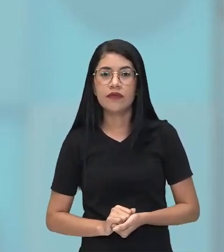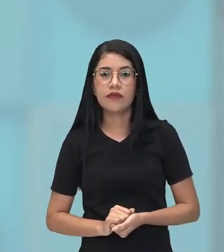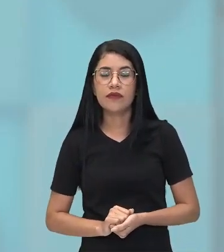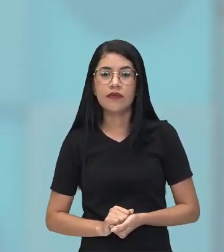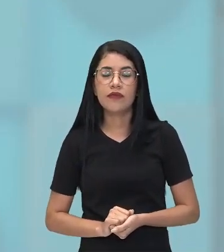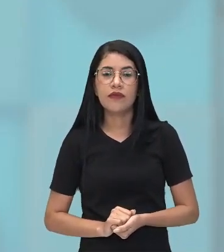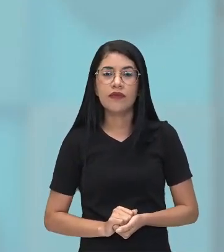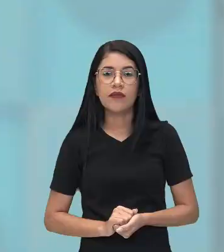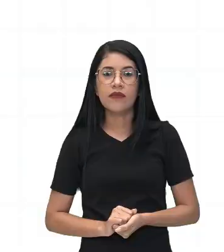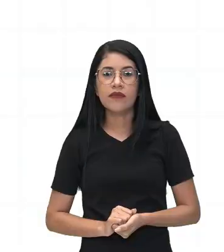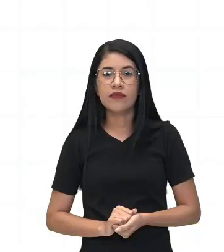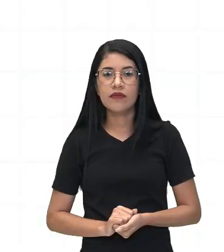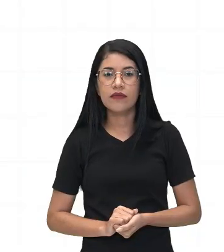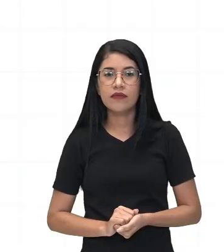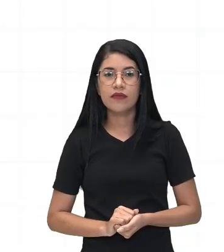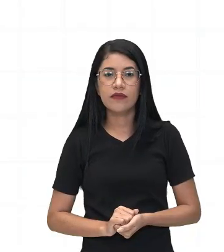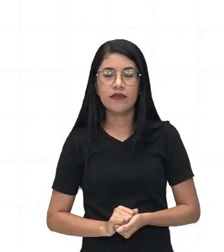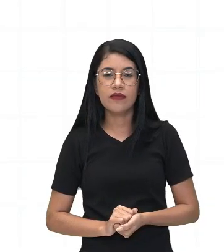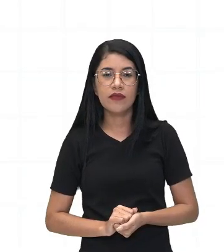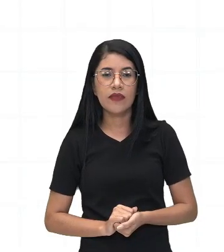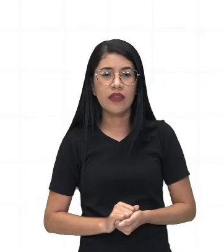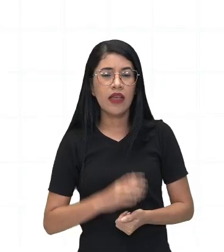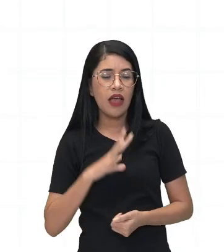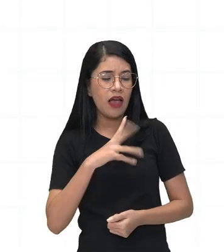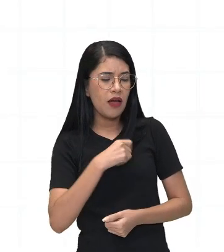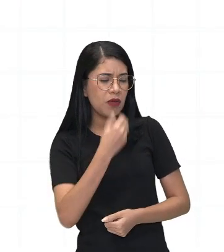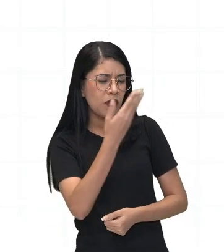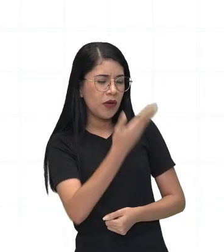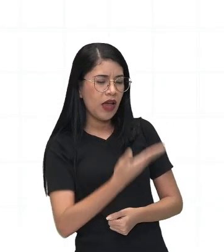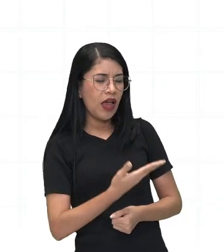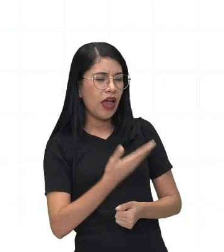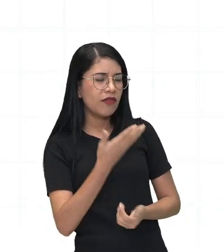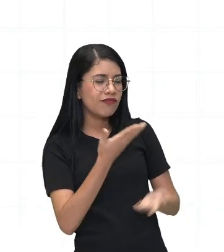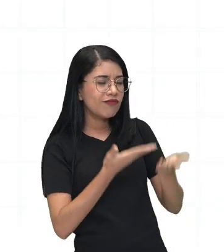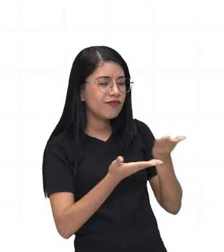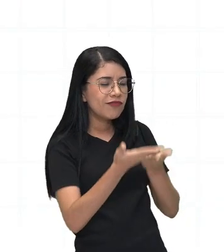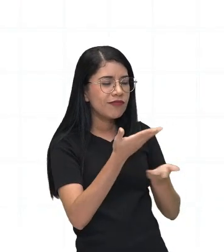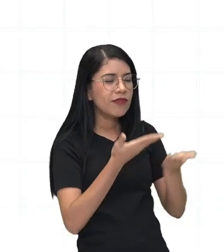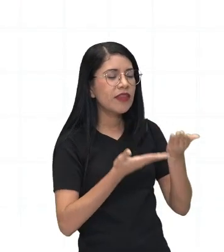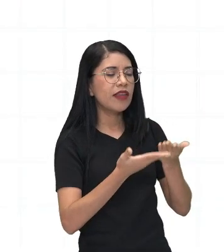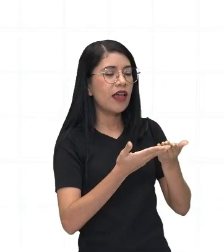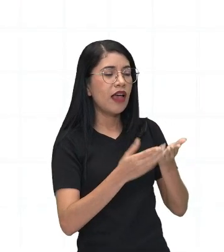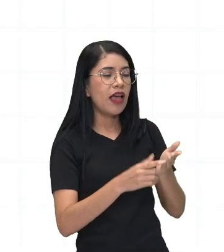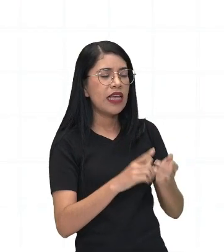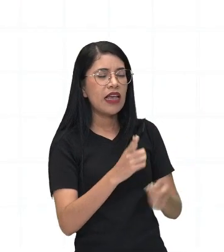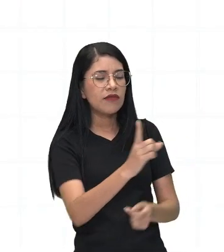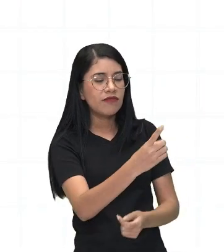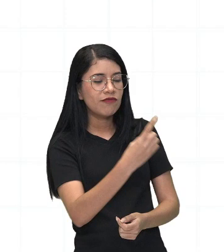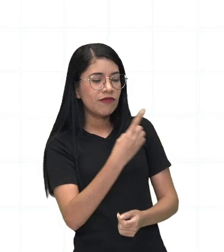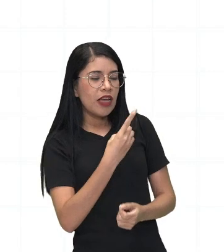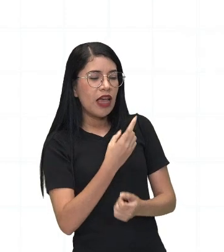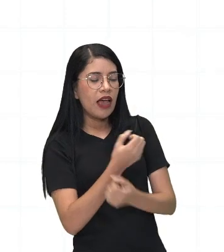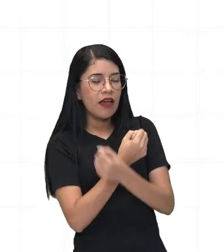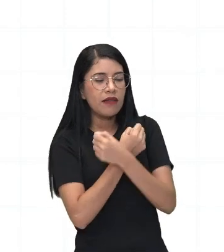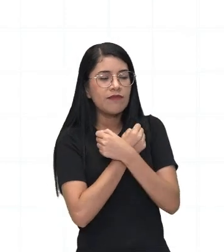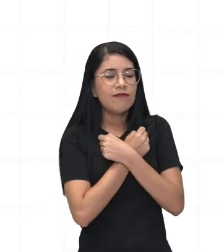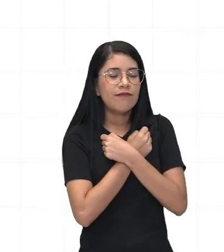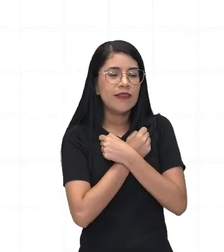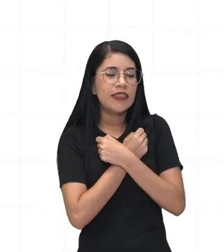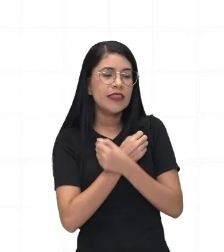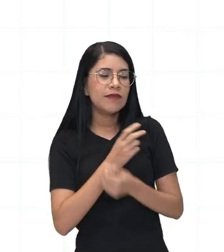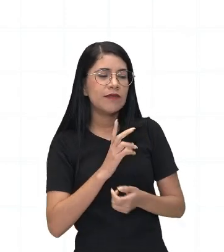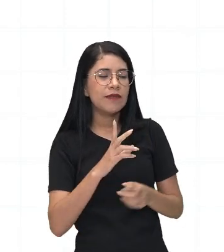melhor, de fidelidade. De tudo ao meu amor serei atento, antes e com tal zelo,